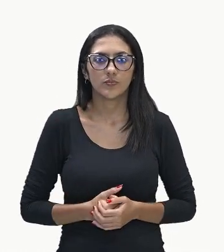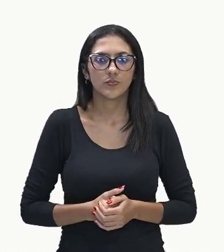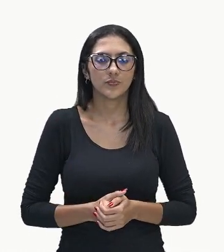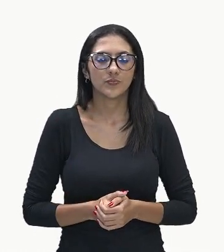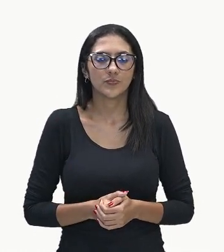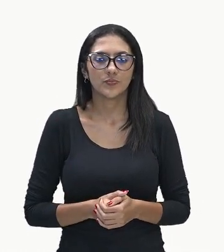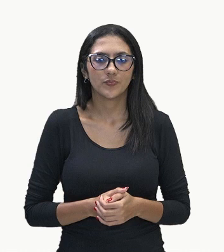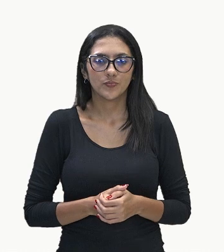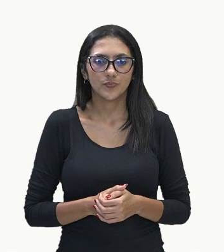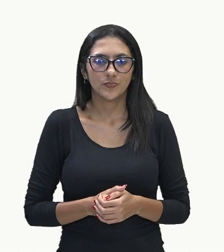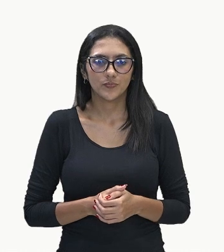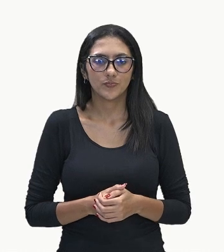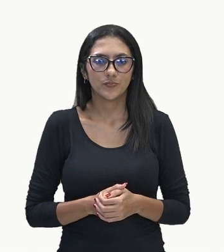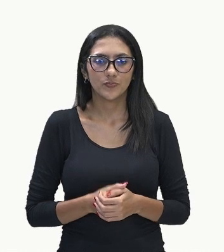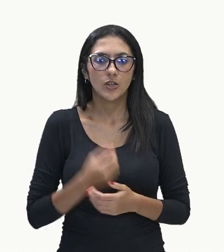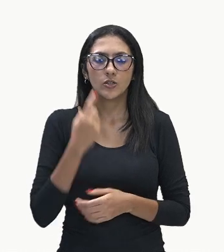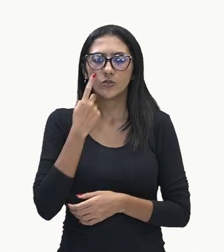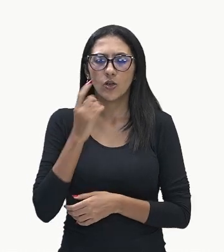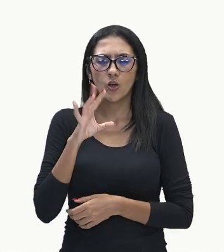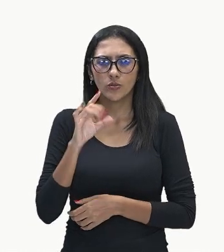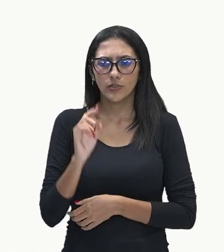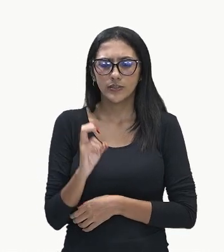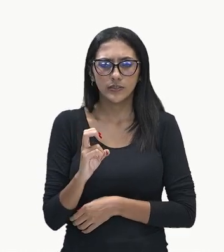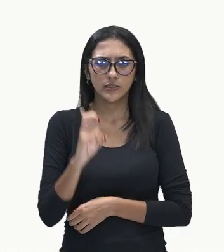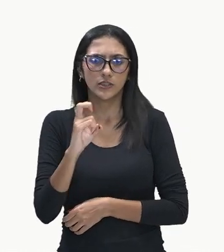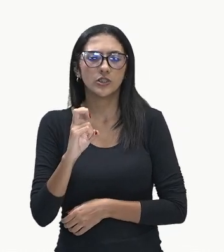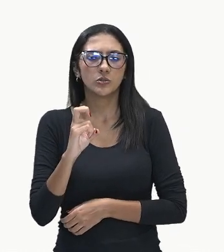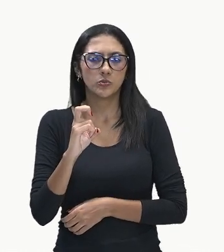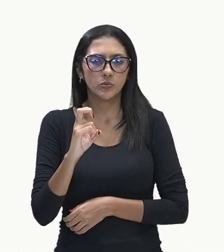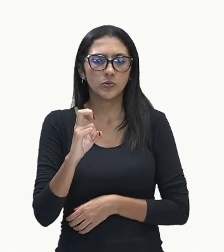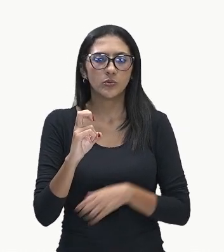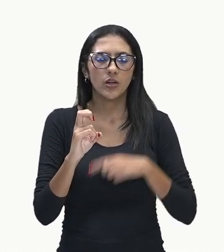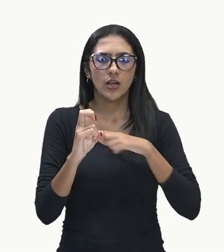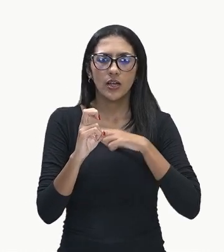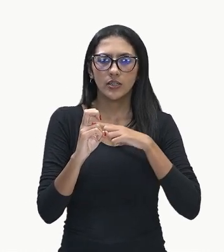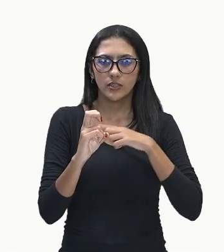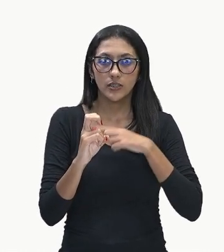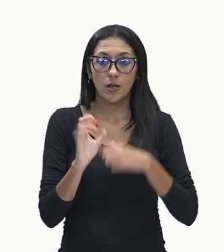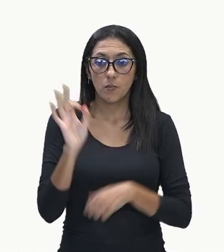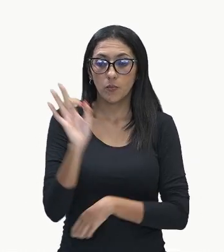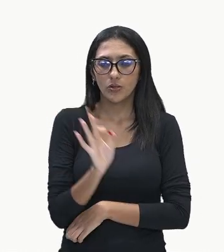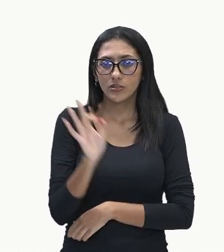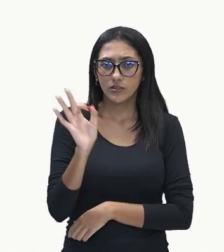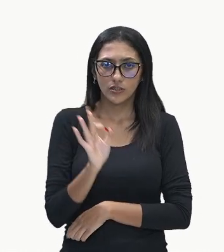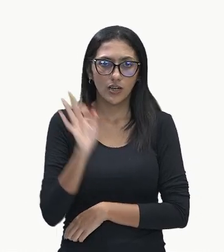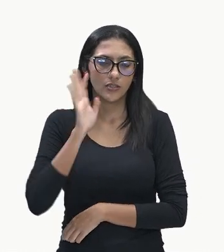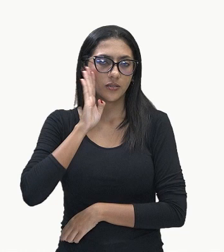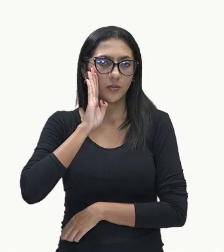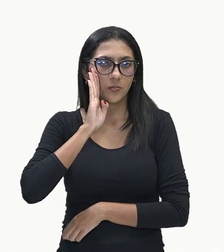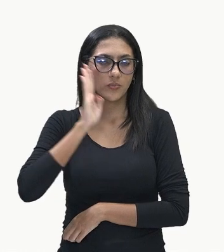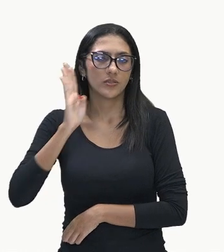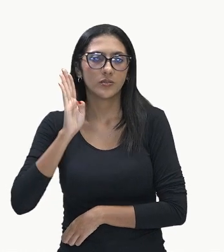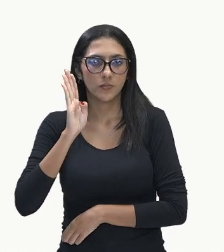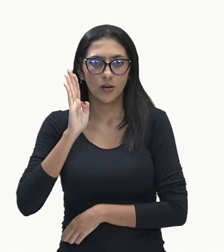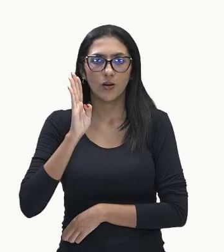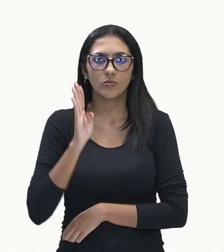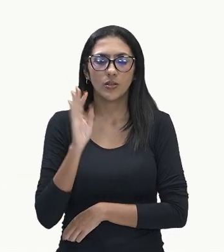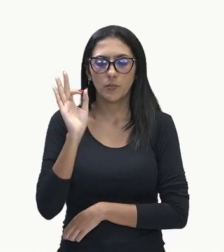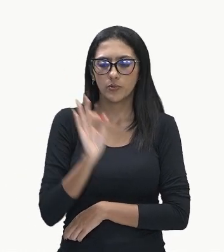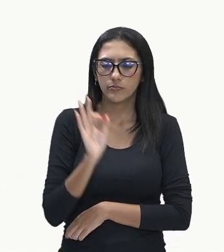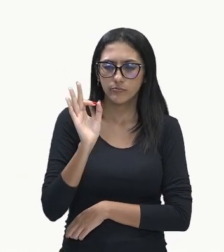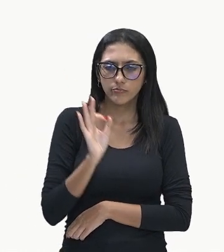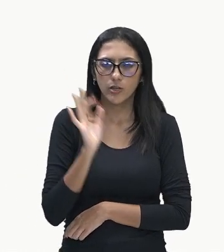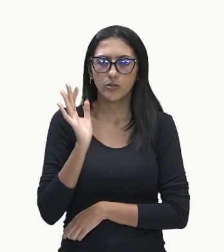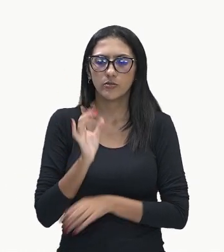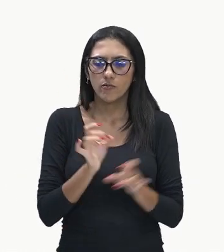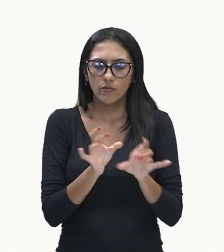Como só havia o 5, que representa a porcentagem aí sobre o valor total de vendas, se